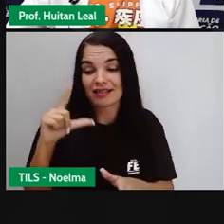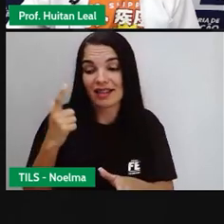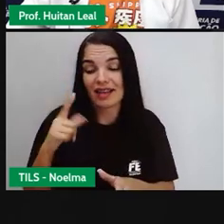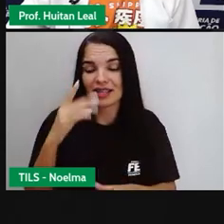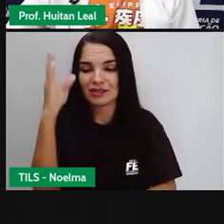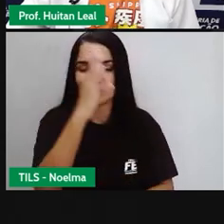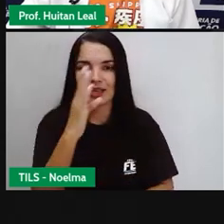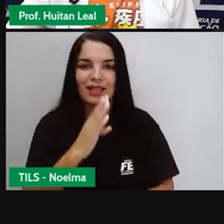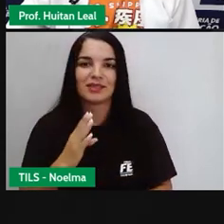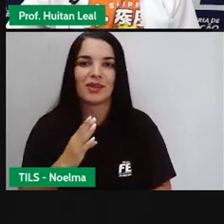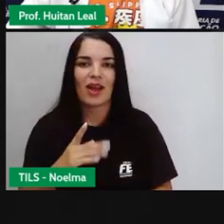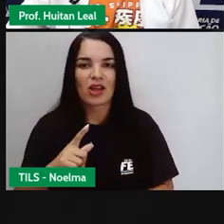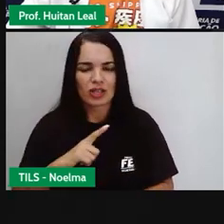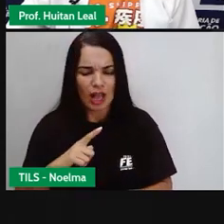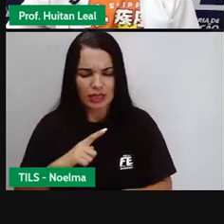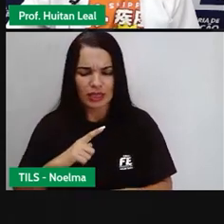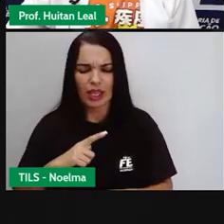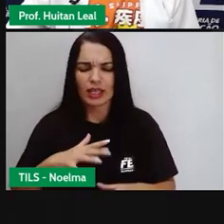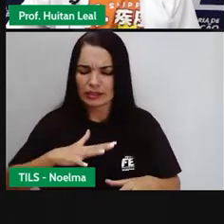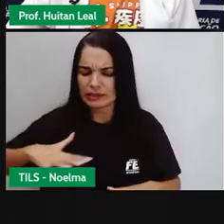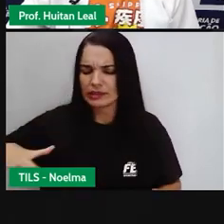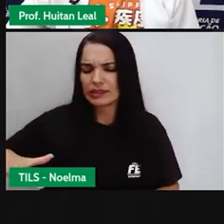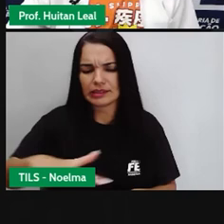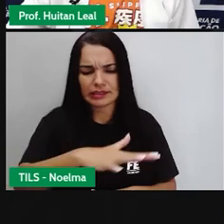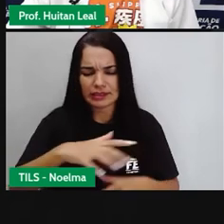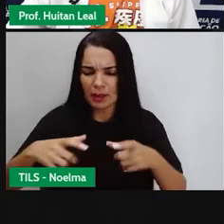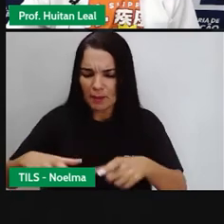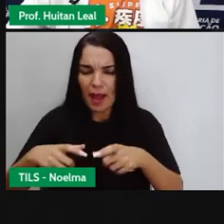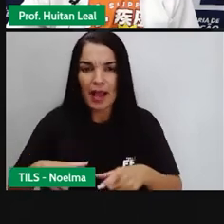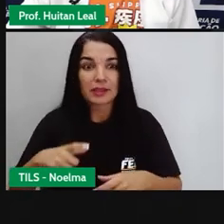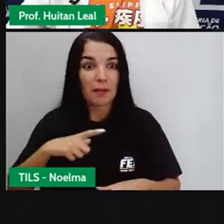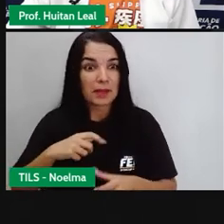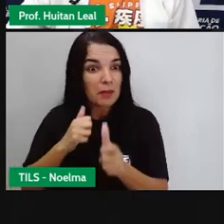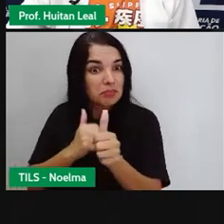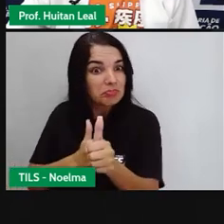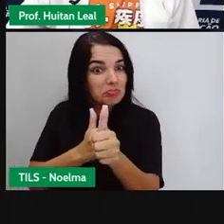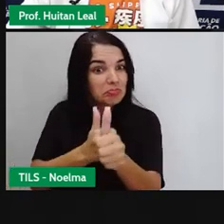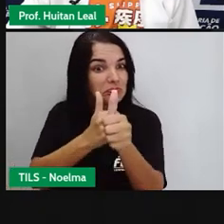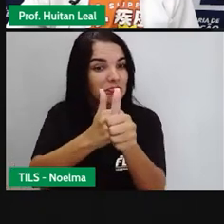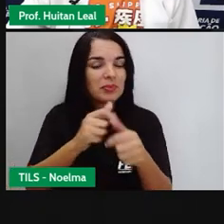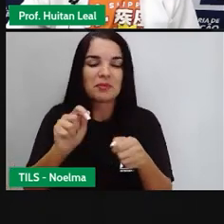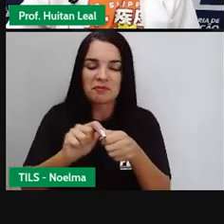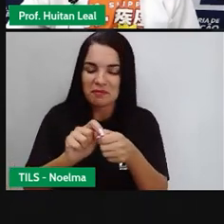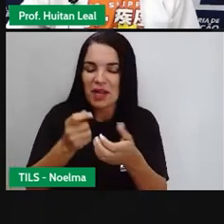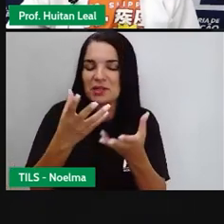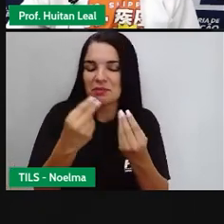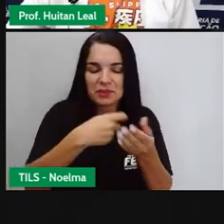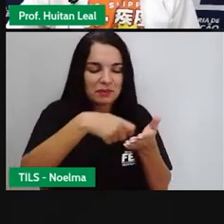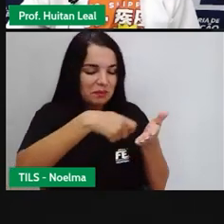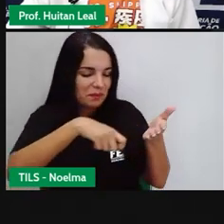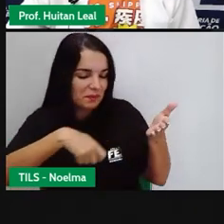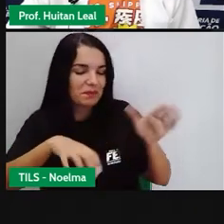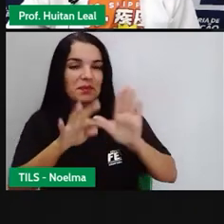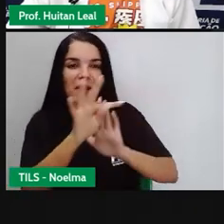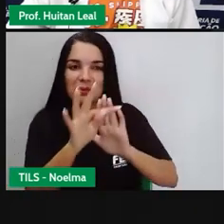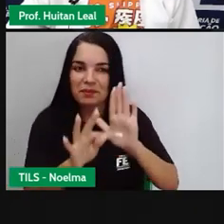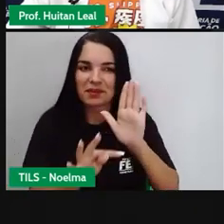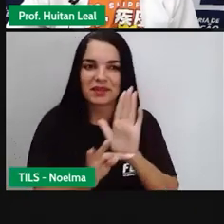ganharam espaço, já têm leitores que seguem e produzem muito. Dentre